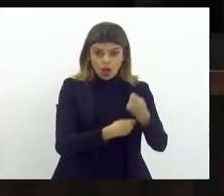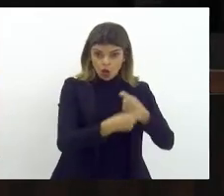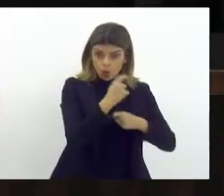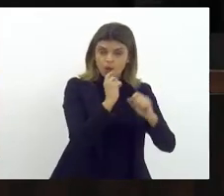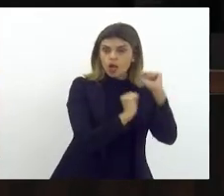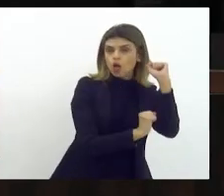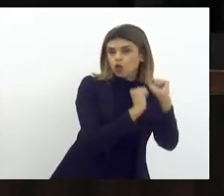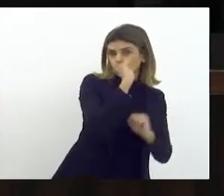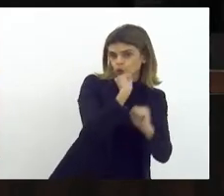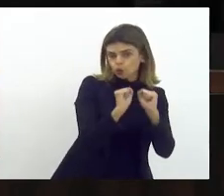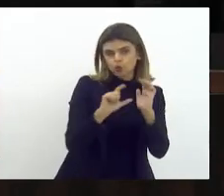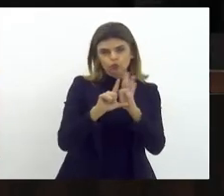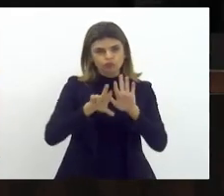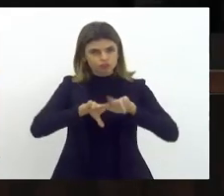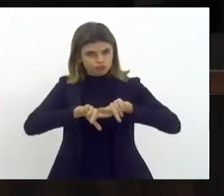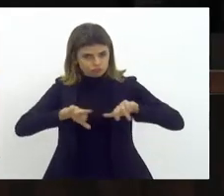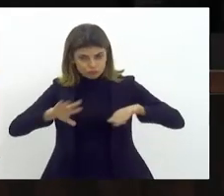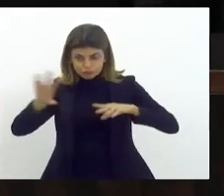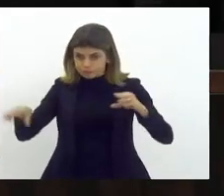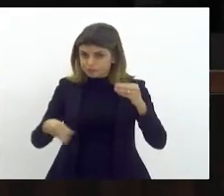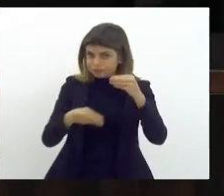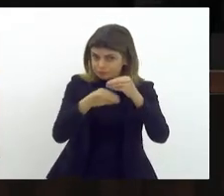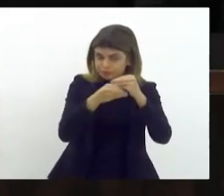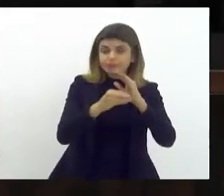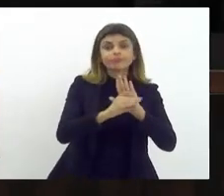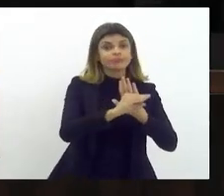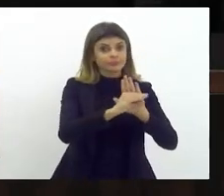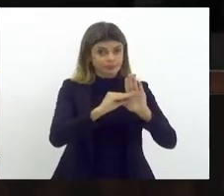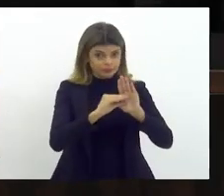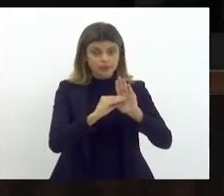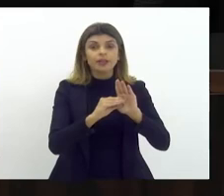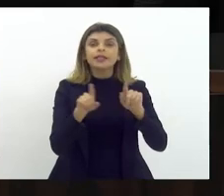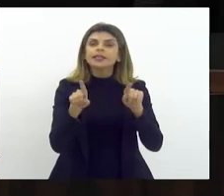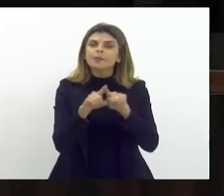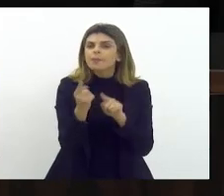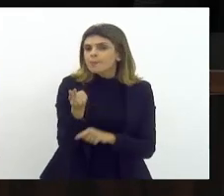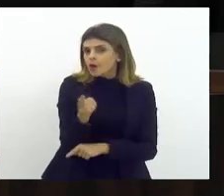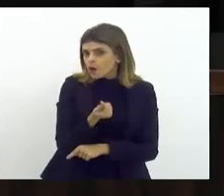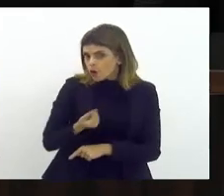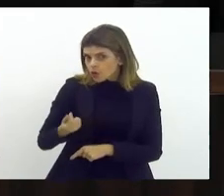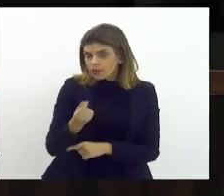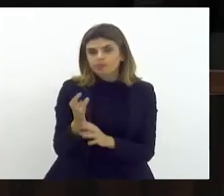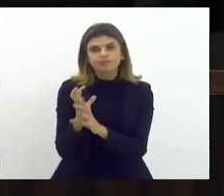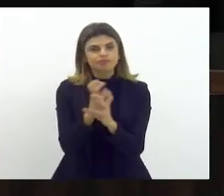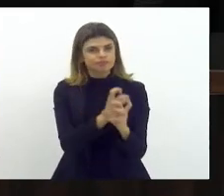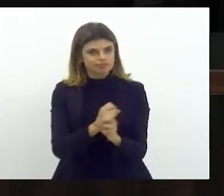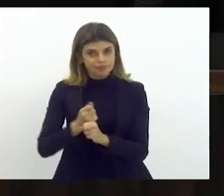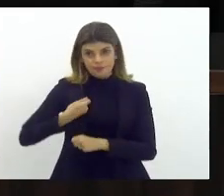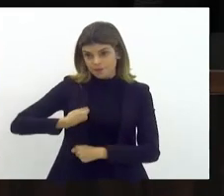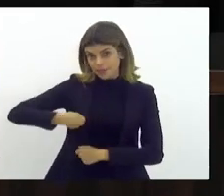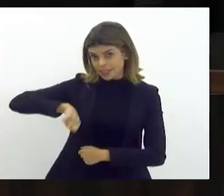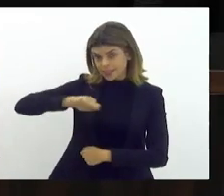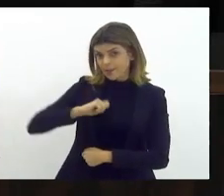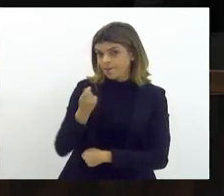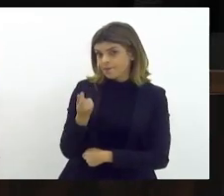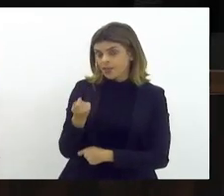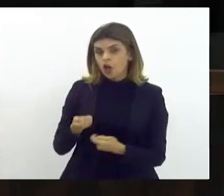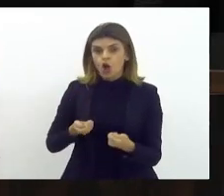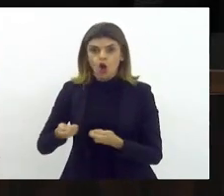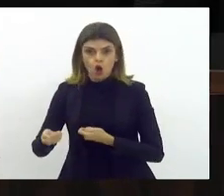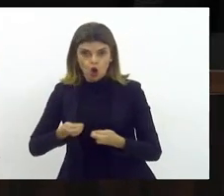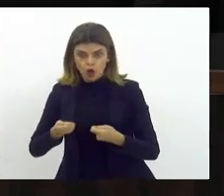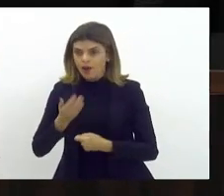favorável com a emenda da comissão de constituição e justiça idioçamento Finanças fiscalização financeira e controle